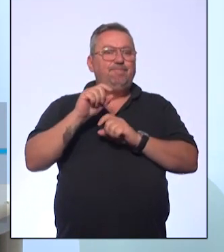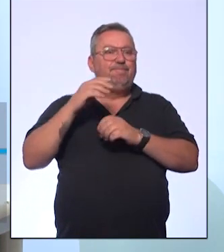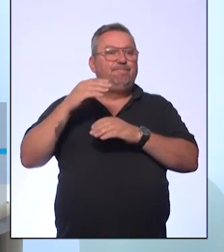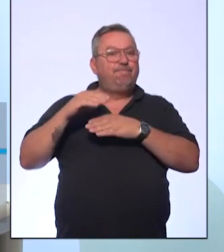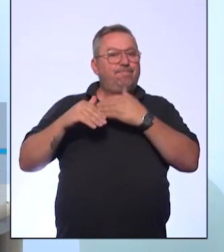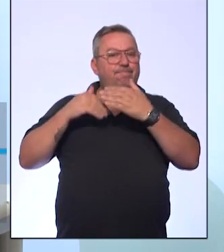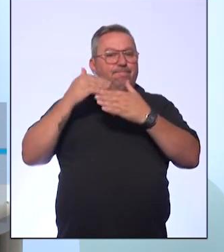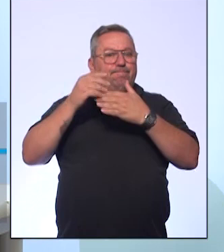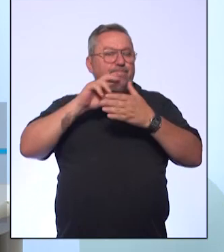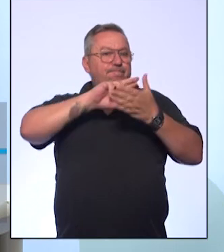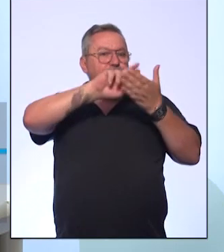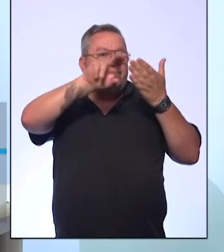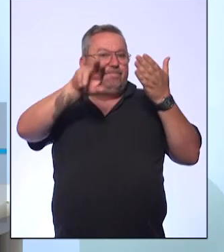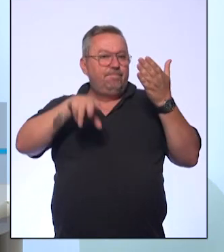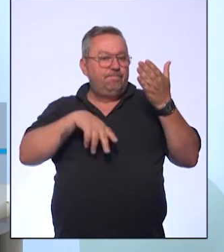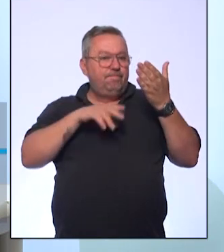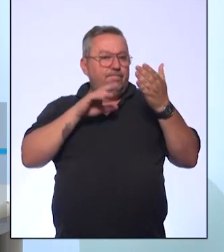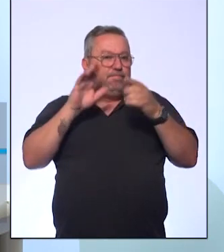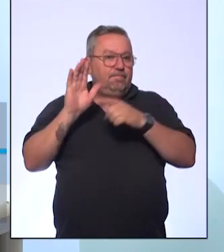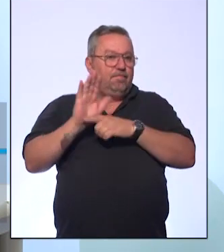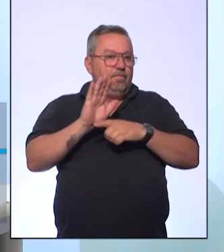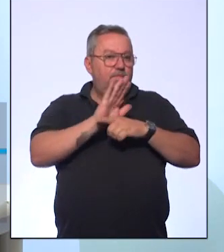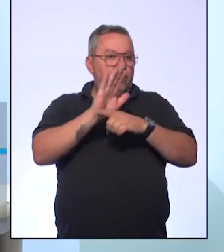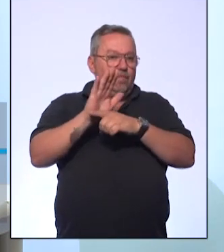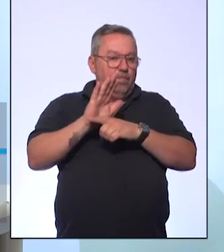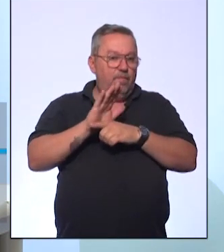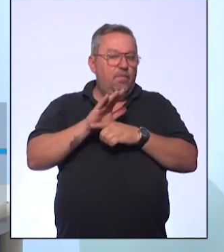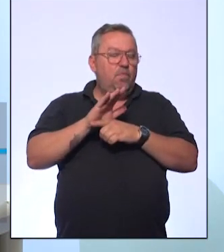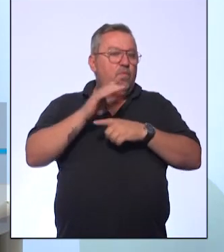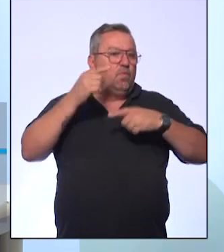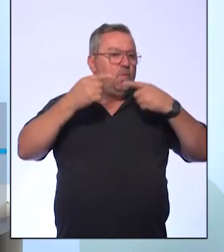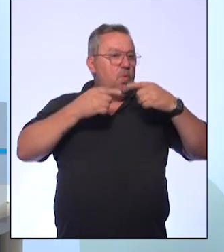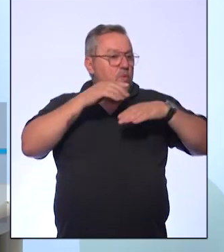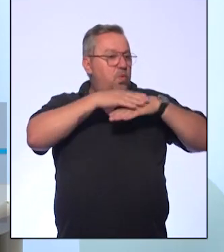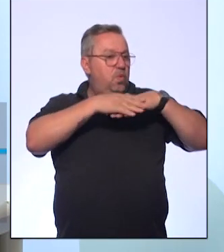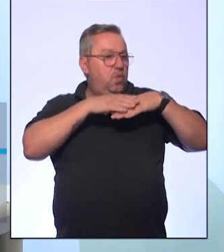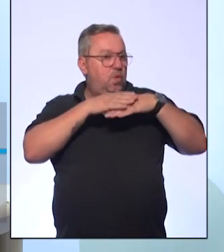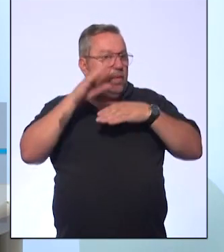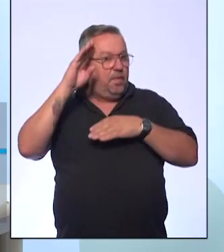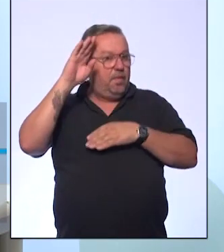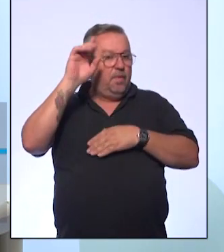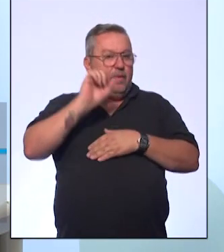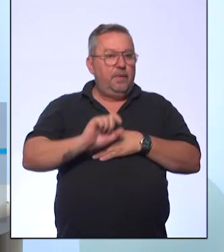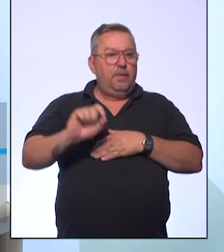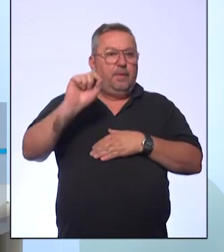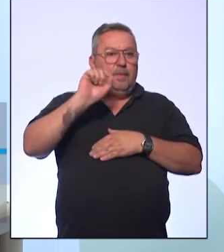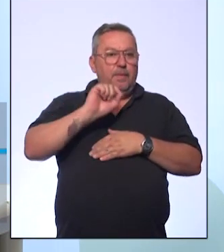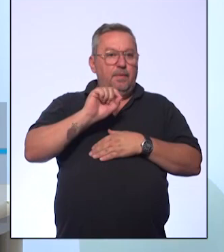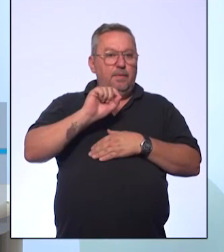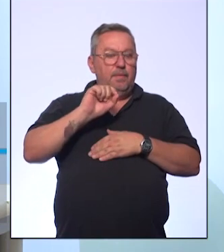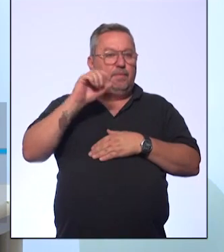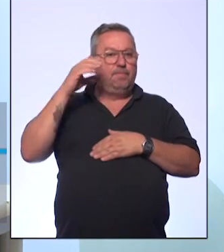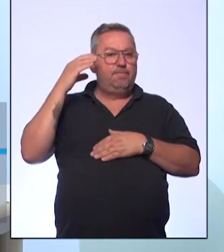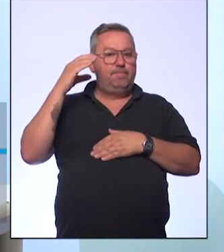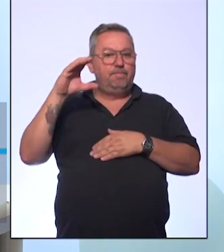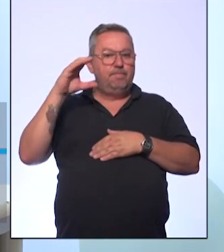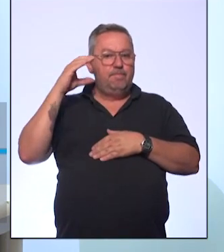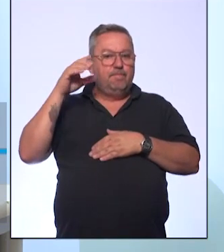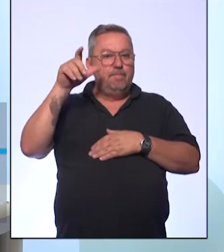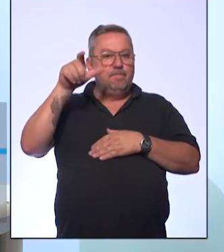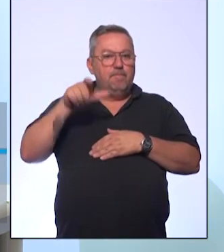construção de várias cooperações, de vários diálogos, principalmente dos cientistas,